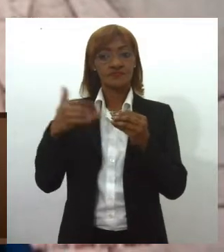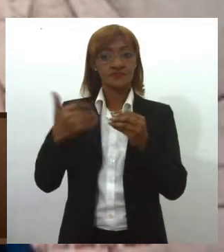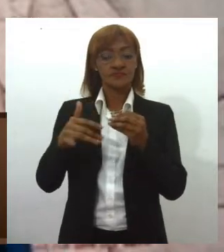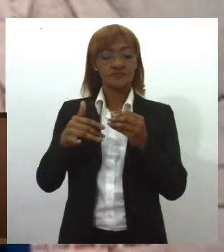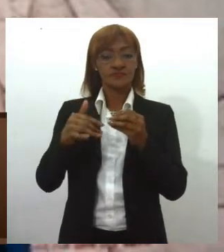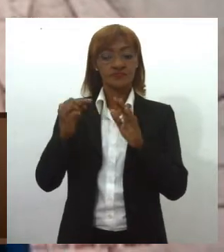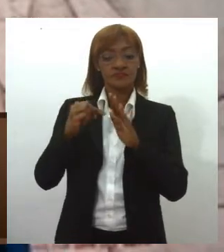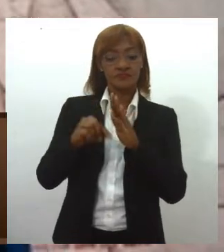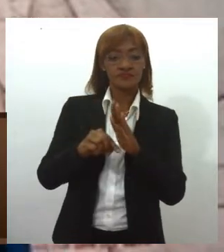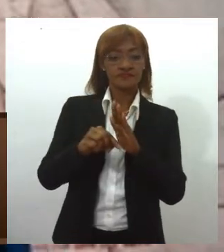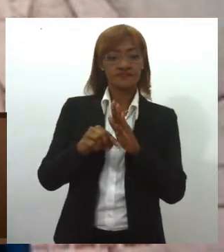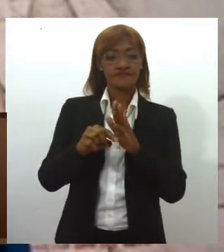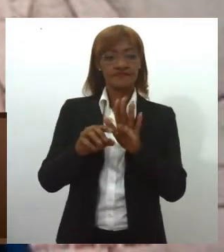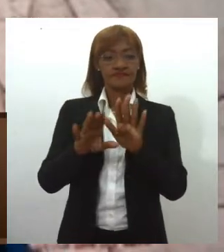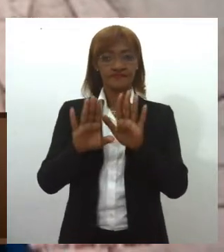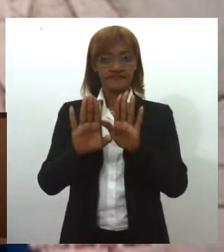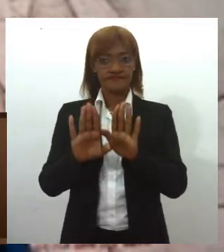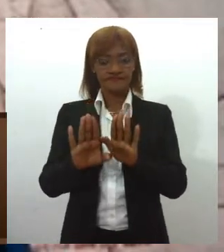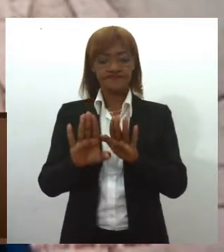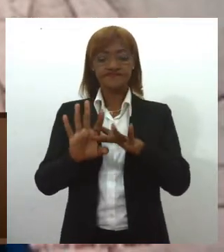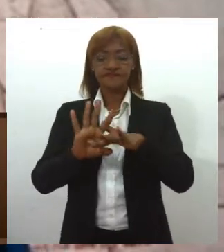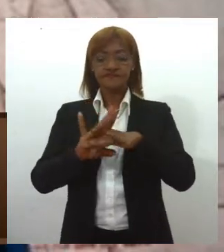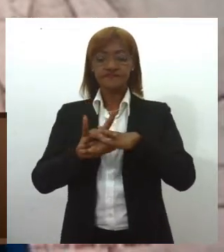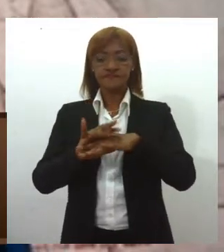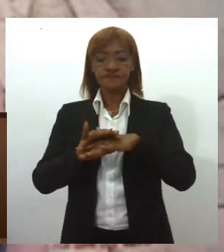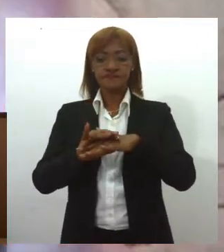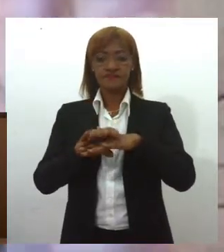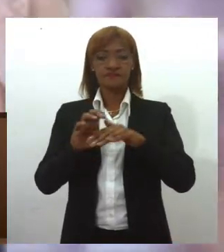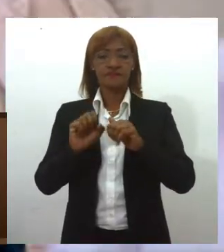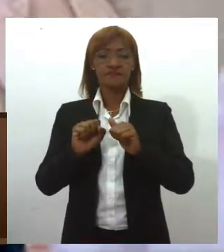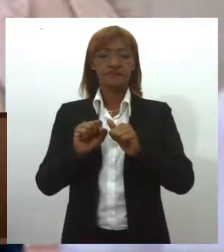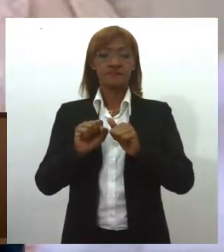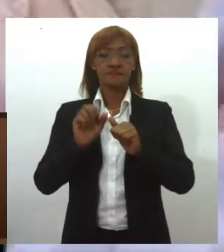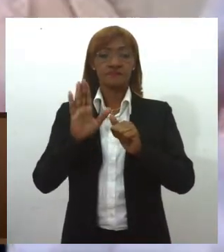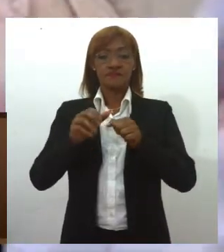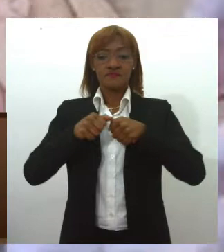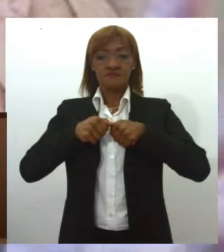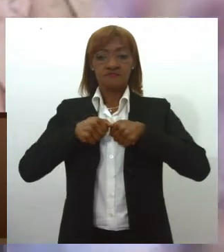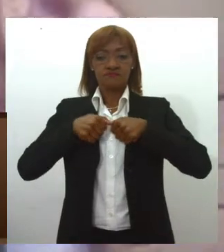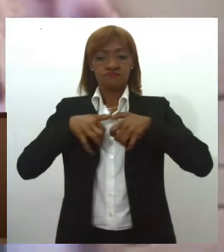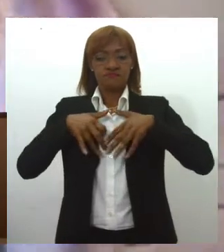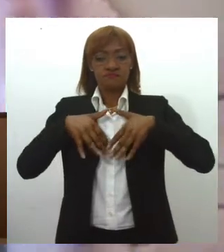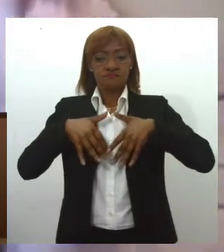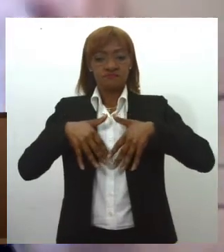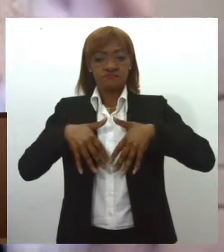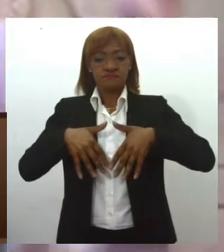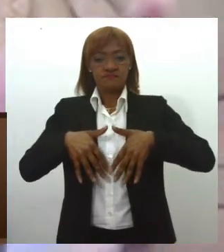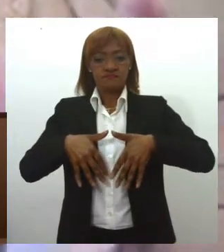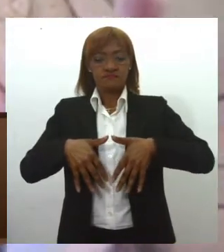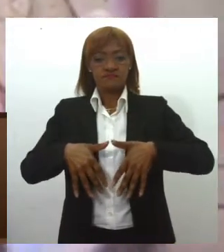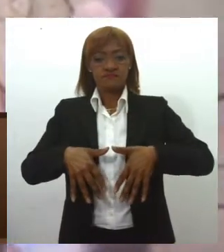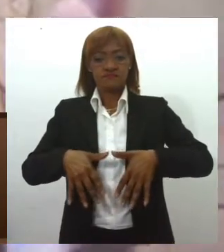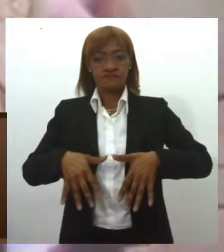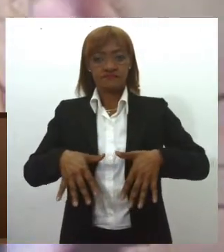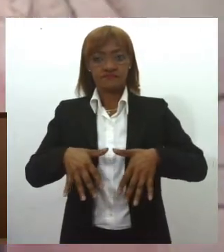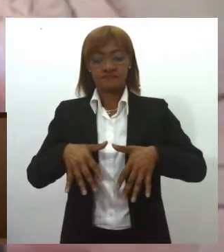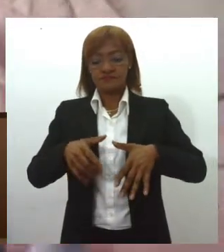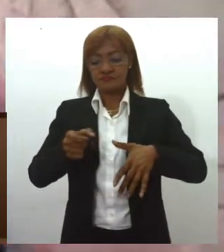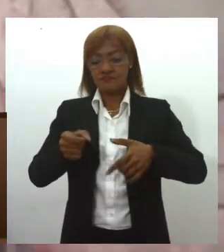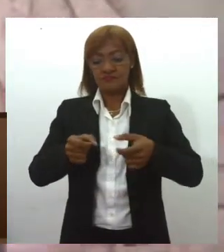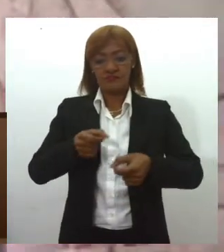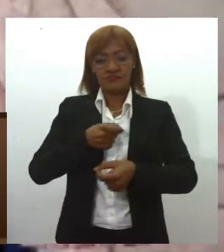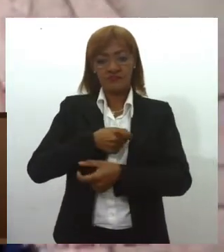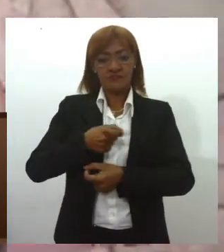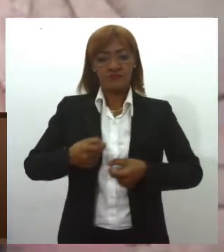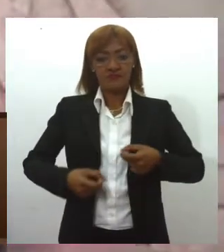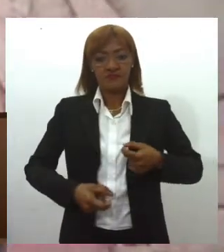Existe aquela doença que já se espalhou para o corpo todo, né? Essa é a doença metastática, e